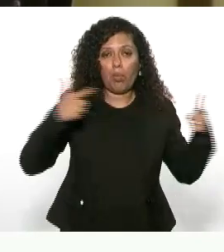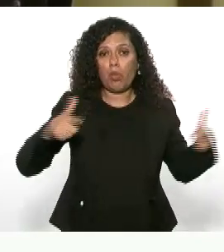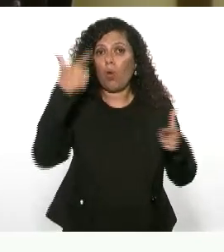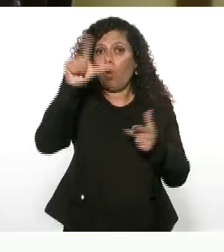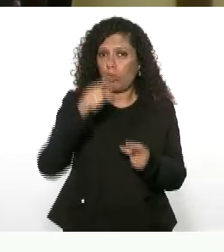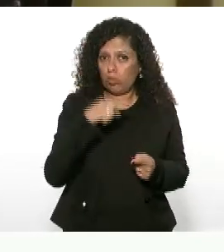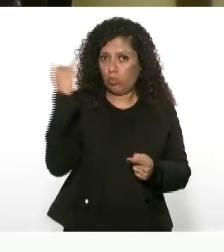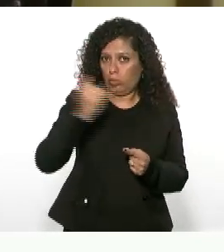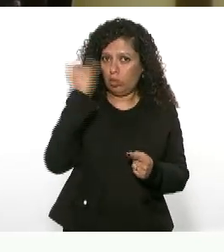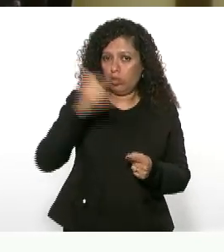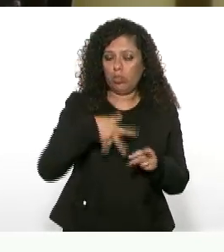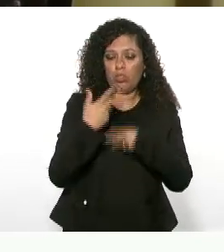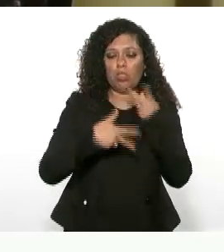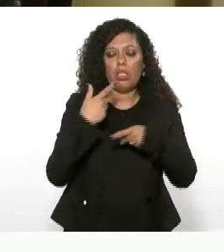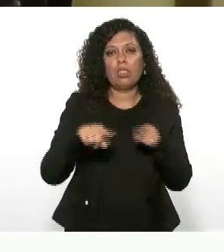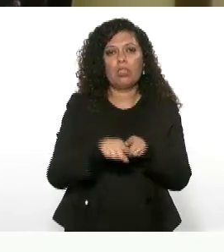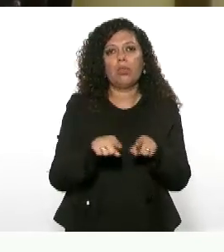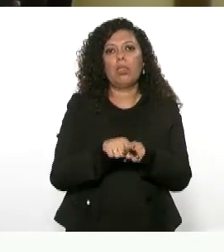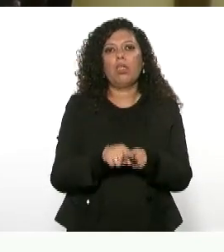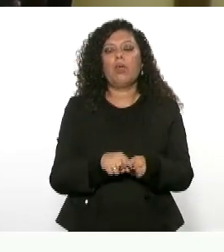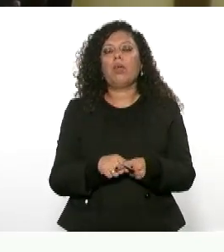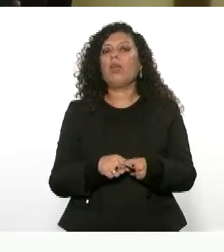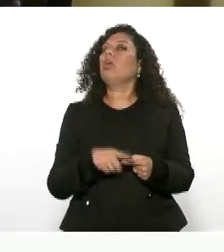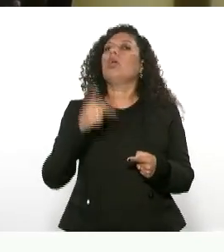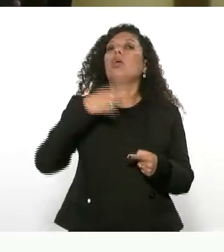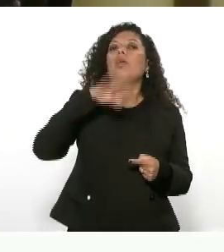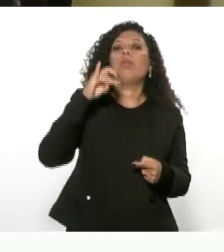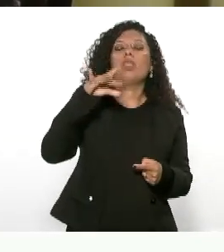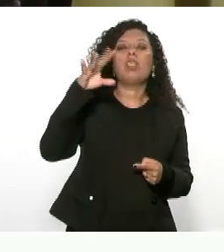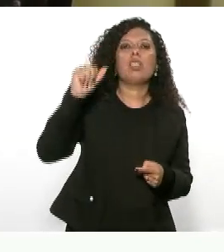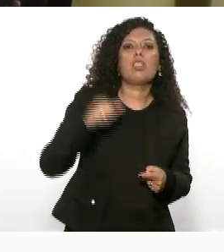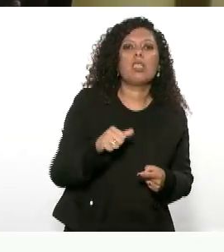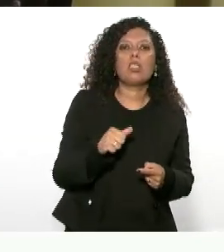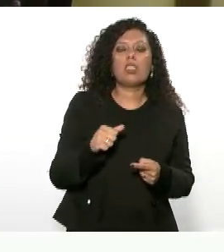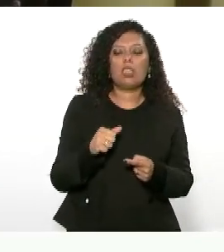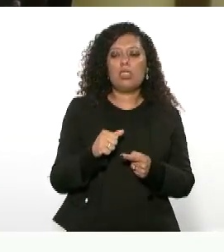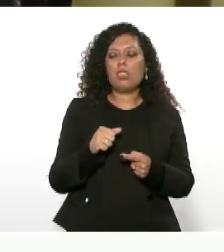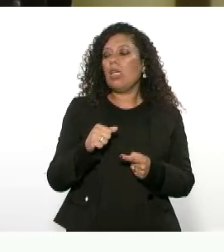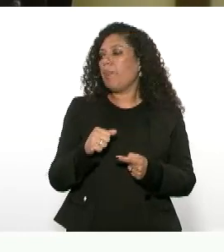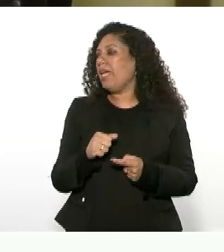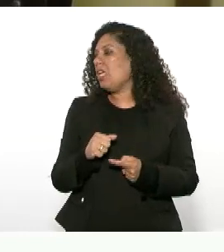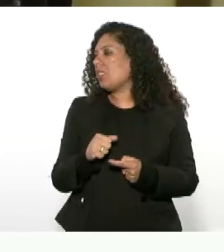ponto, a perícia autônoma, ela dá uma liberdade ao perito